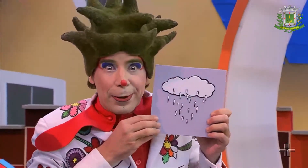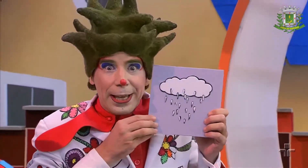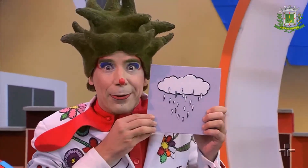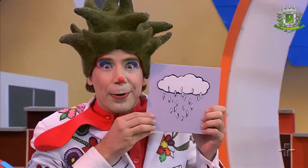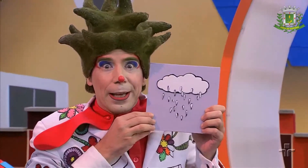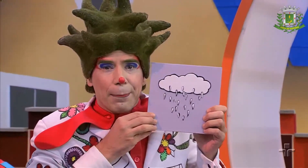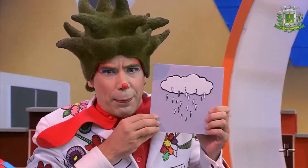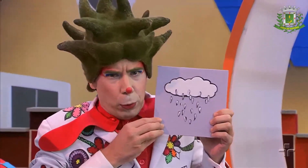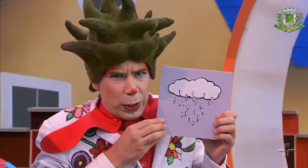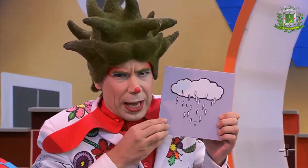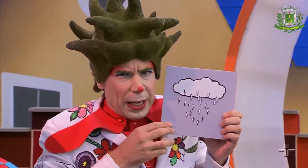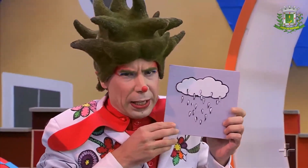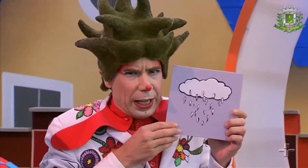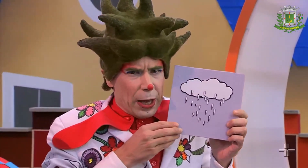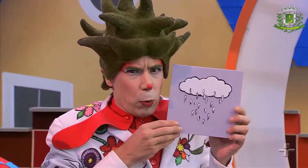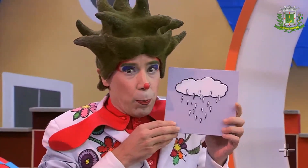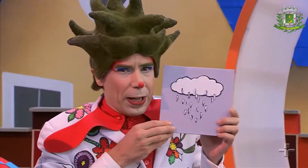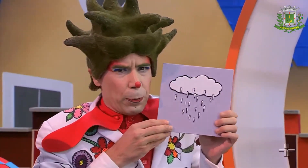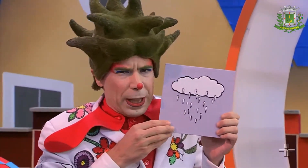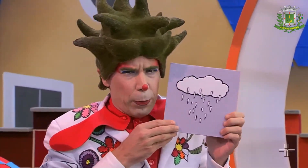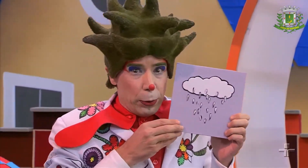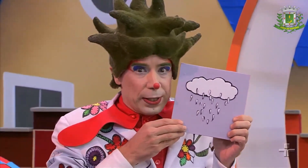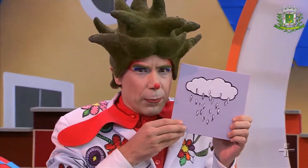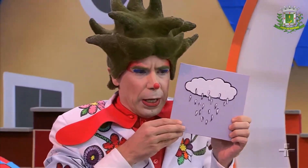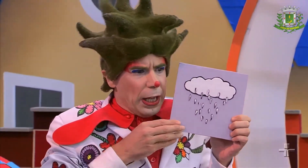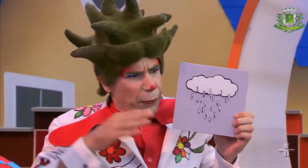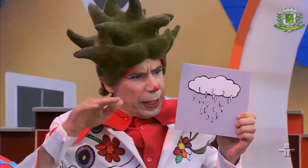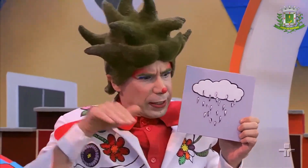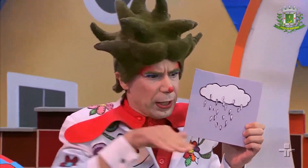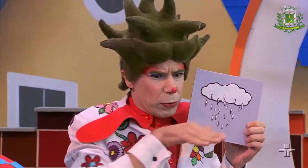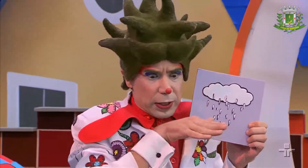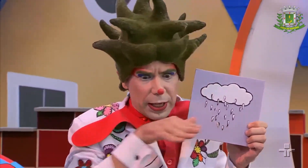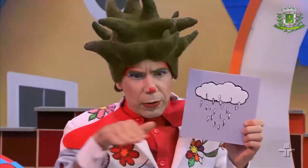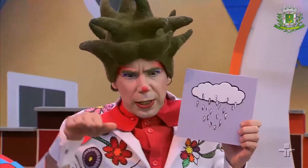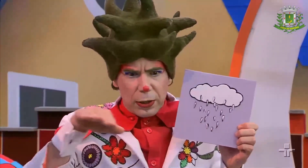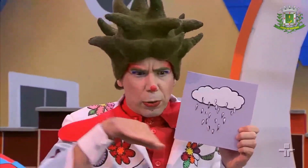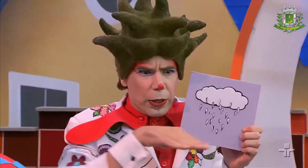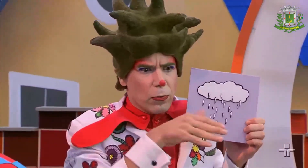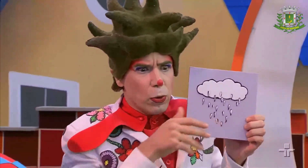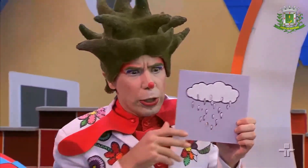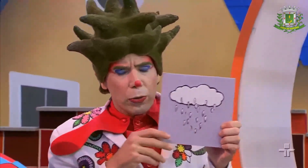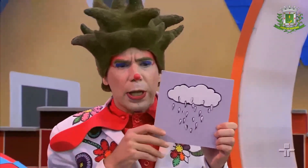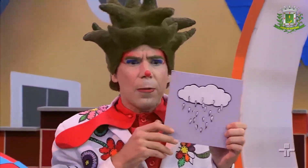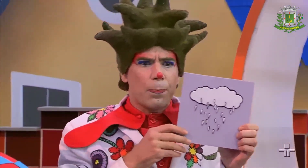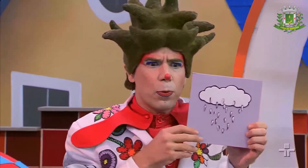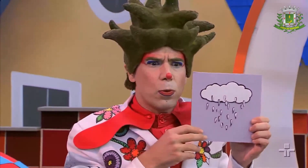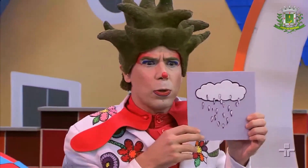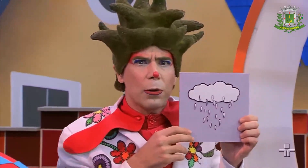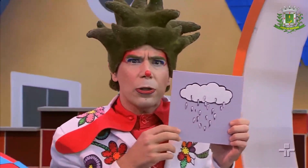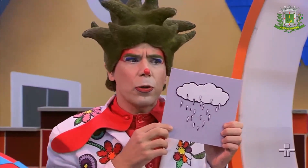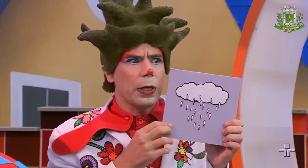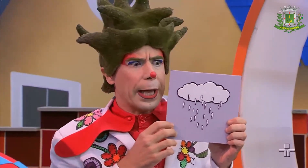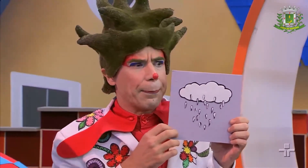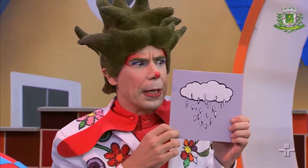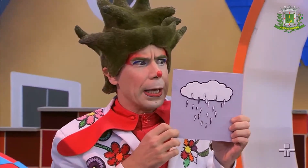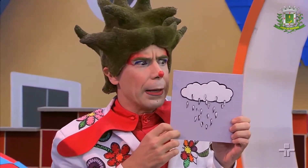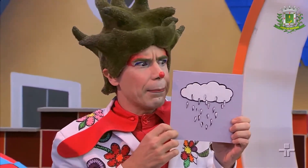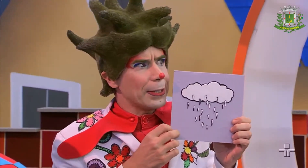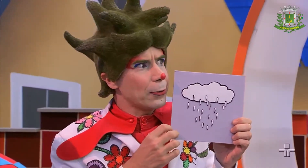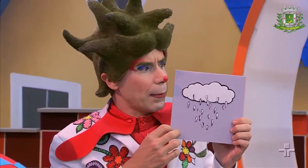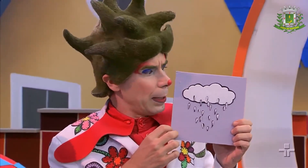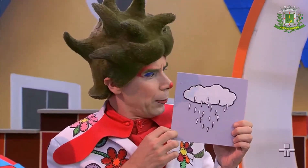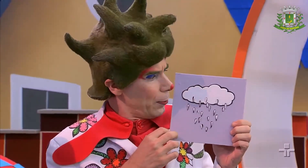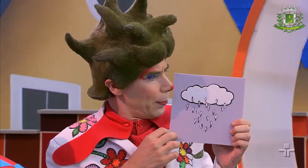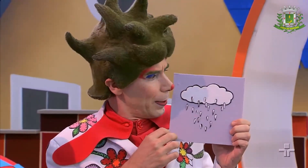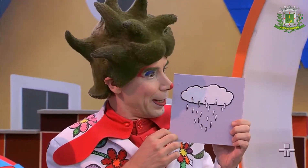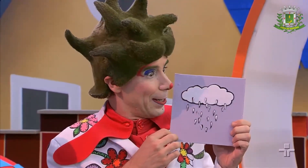navegar pelo rio para procurar quem era o culpado pela poluição. E foi descendo o rio muito tempo. Não achou ninguém.